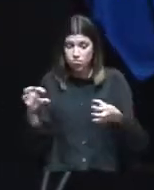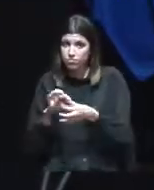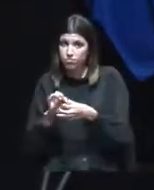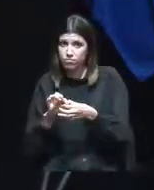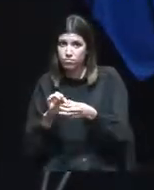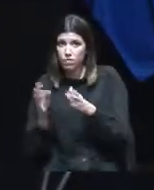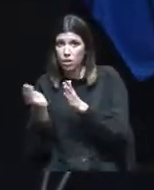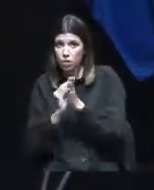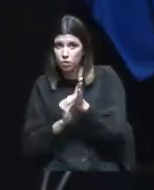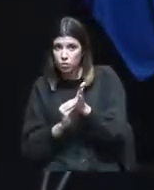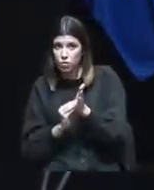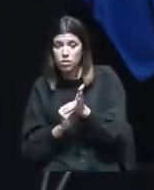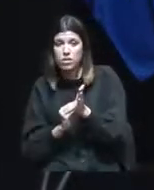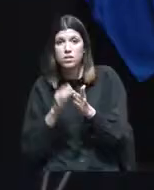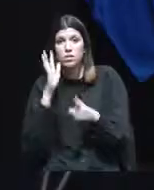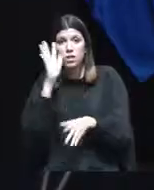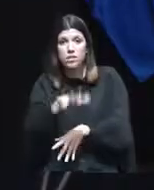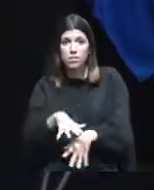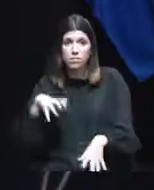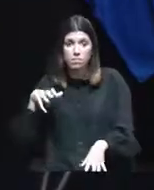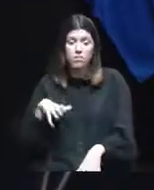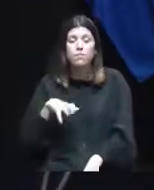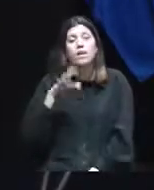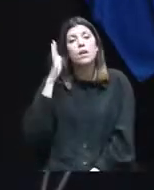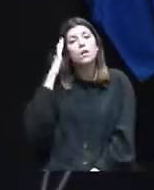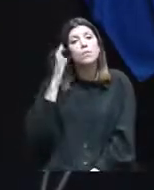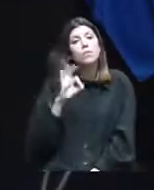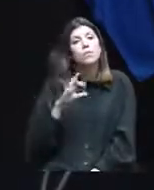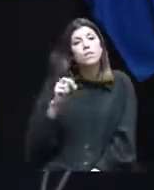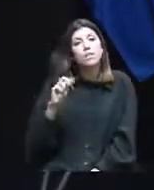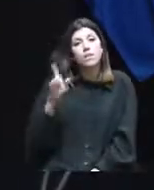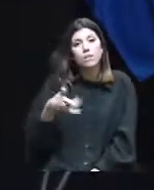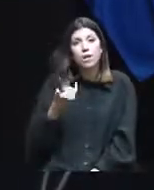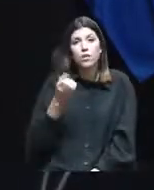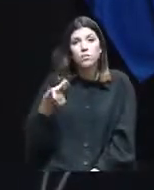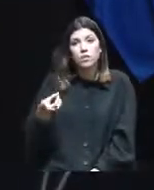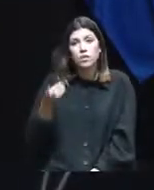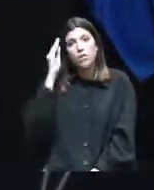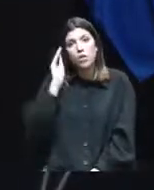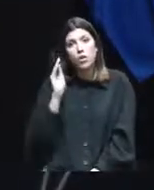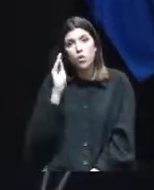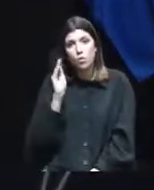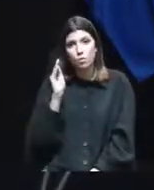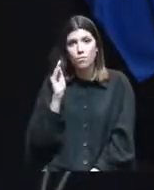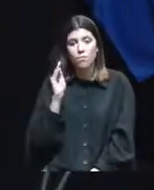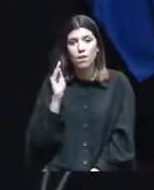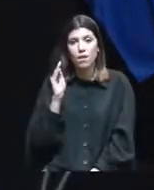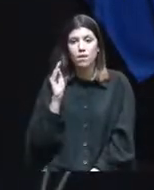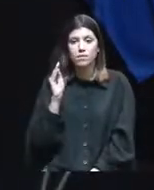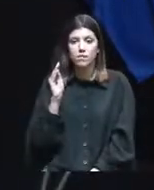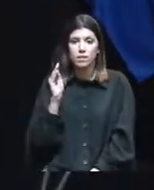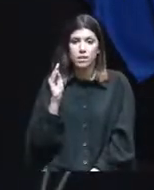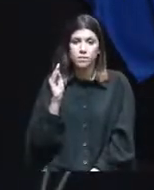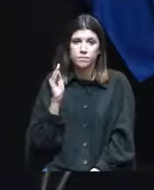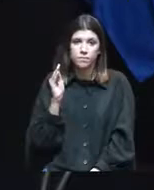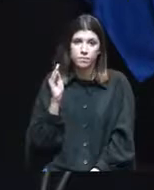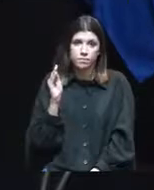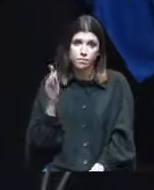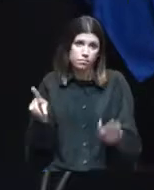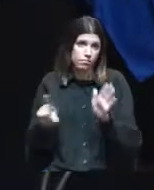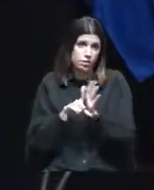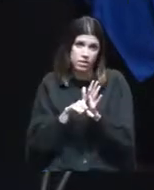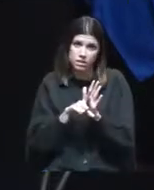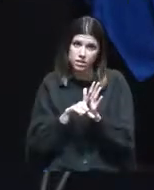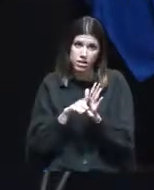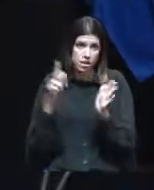da Assembleia da República número 43 de 2019, que recomenda o estabelecimento deste regime jurídico com a